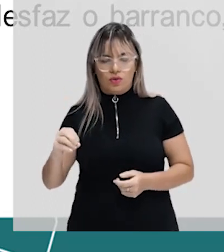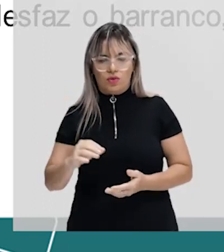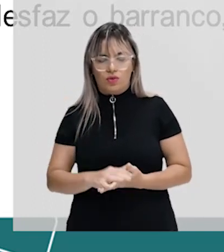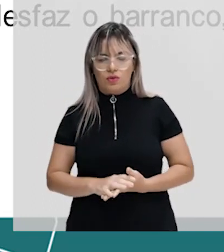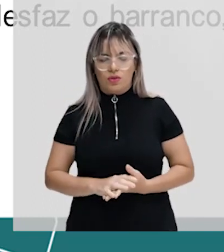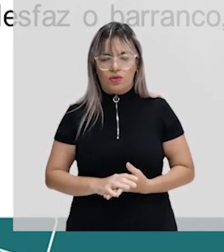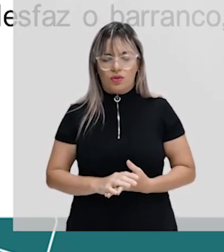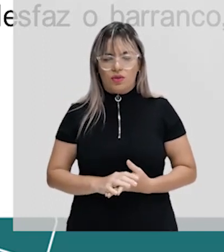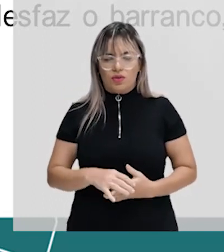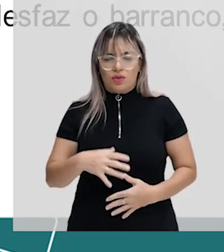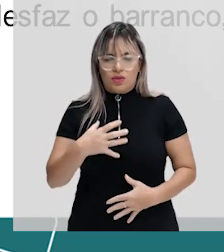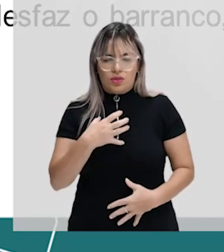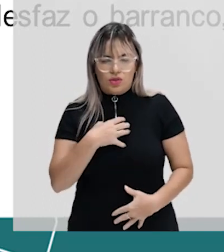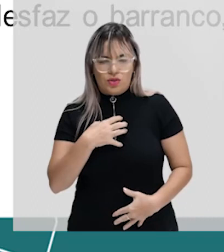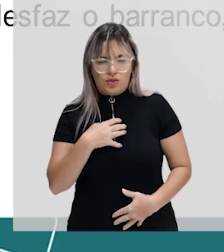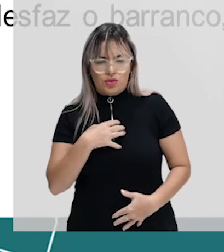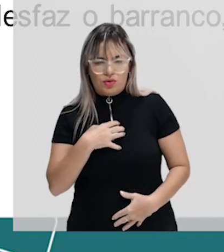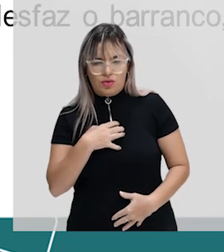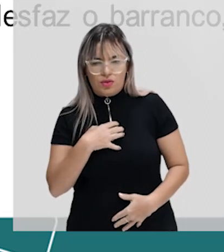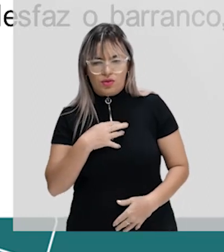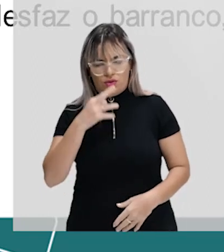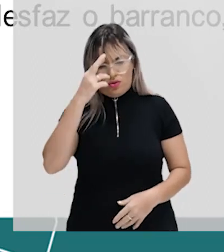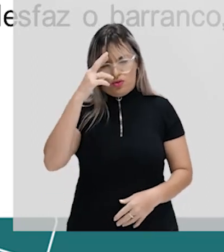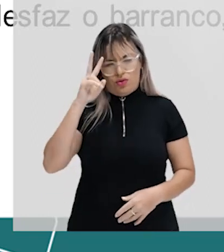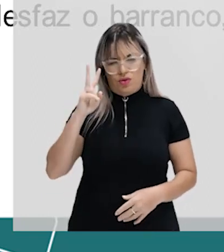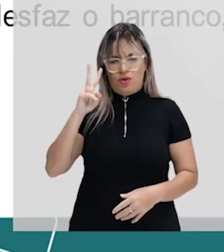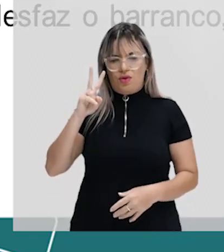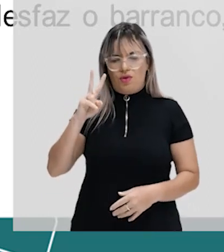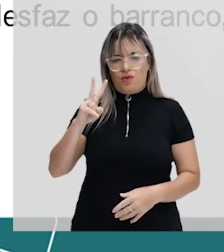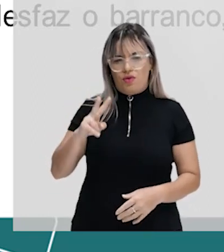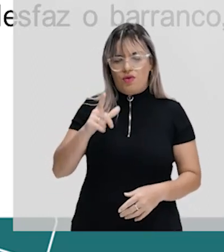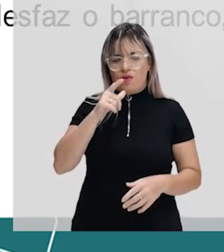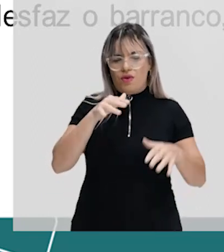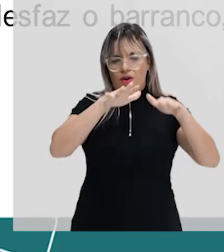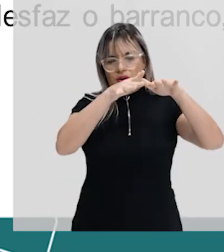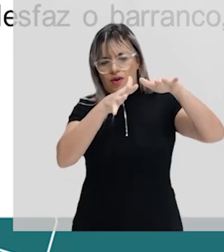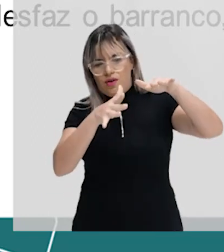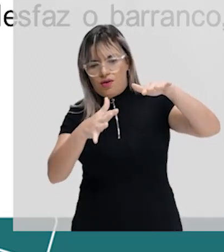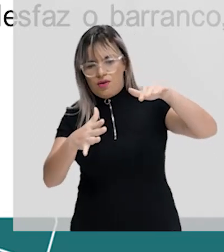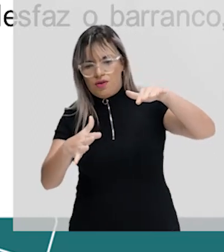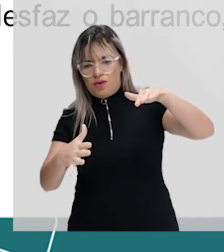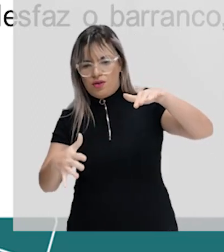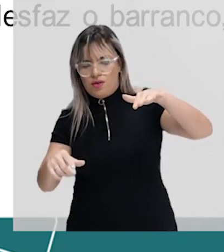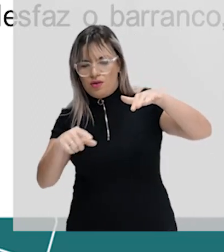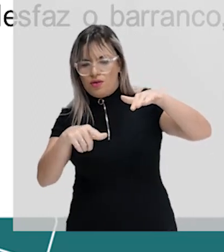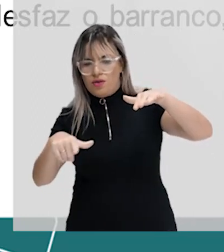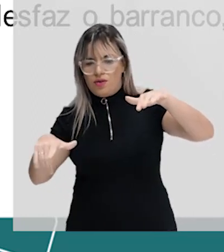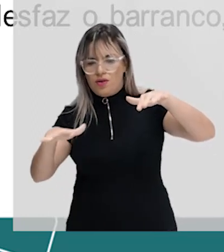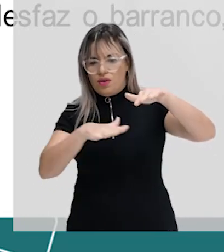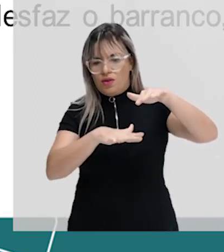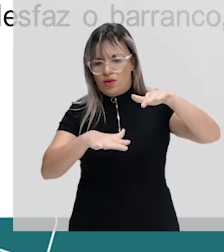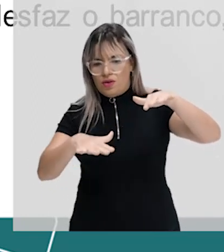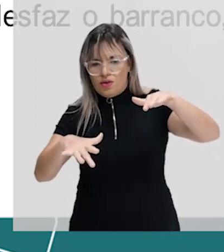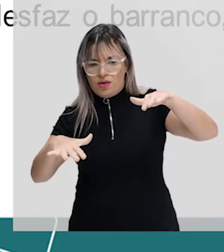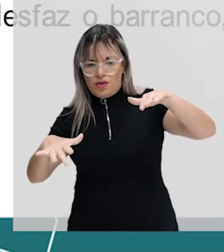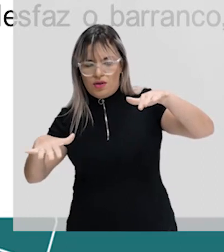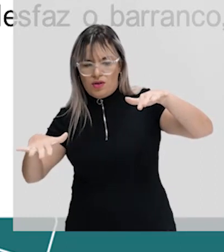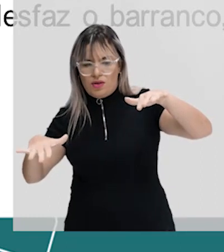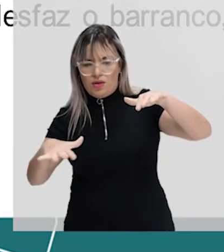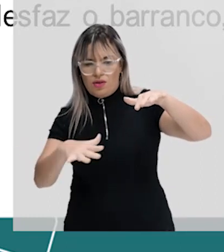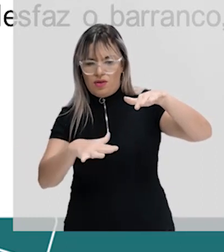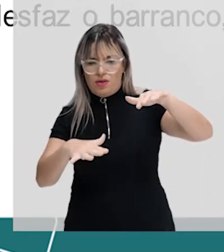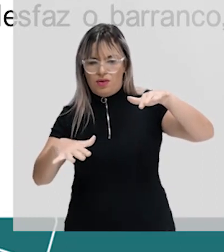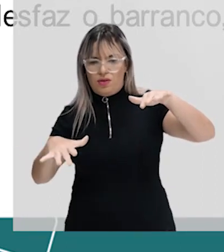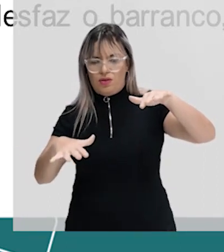Mas cachoeira é barranco de chão. E água caindo por ele, retombando. O senhor consome essa água ou desfaz